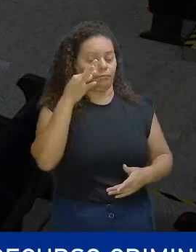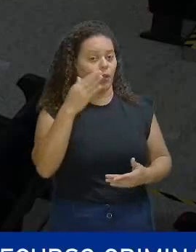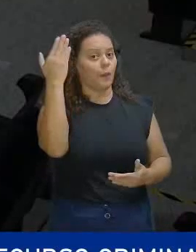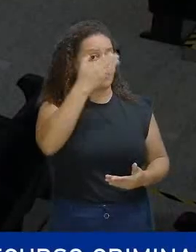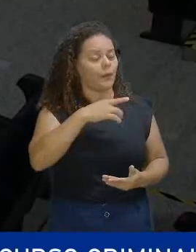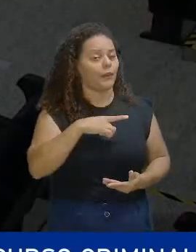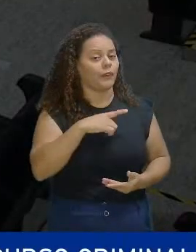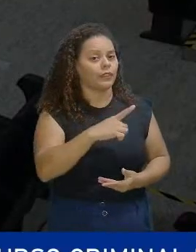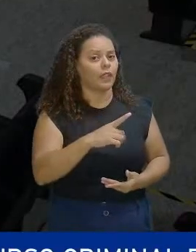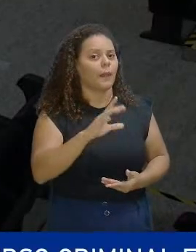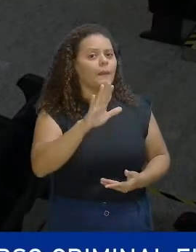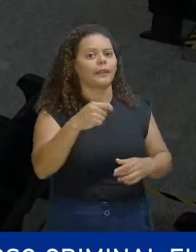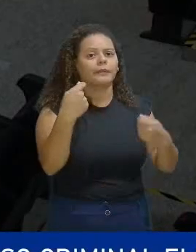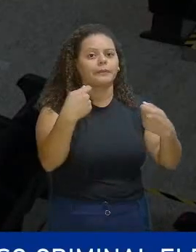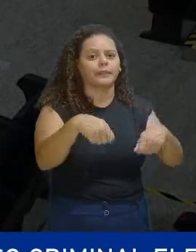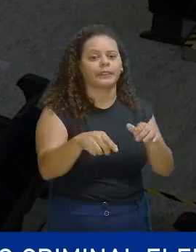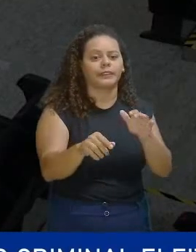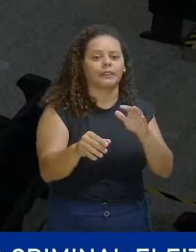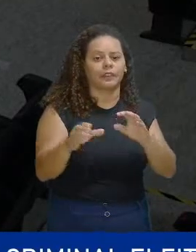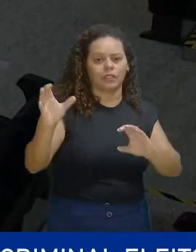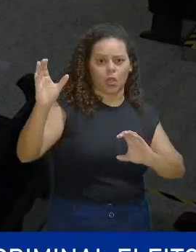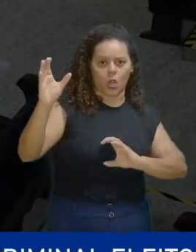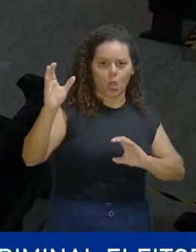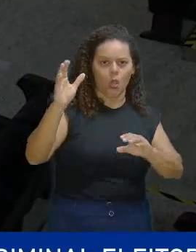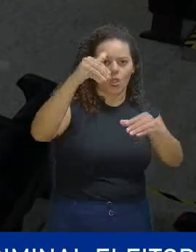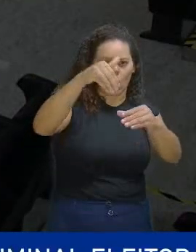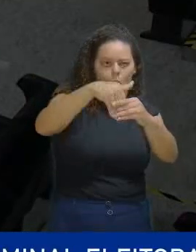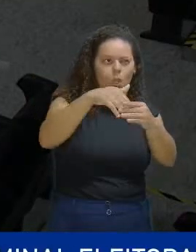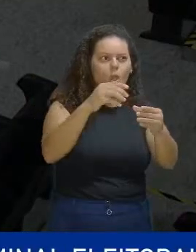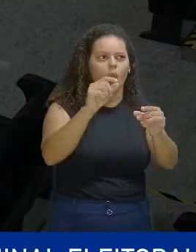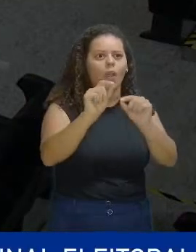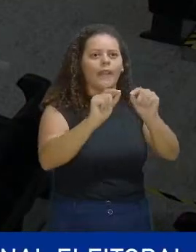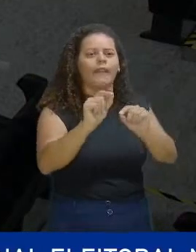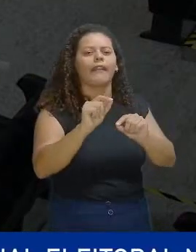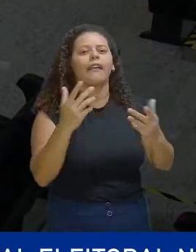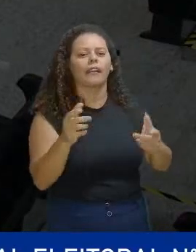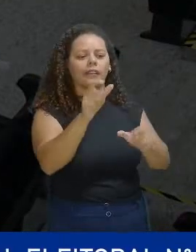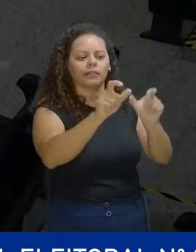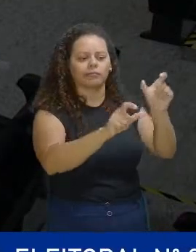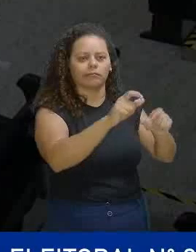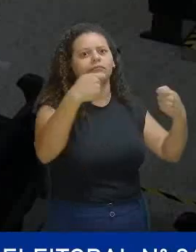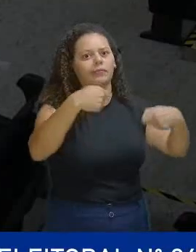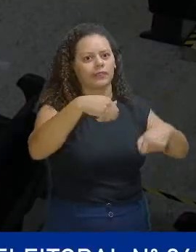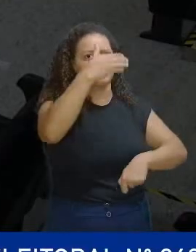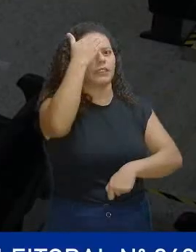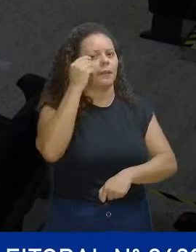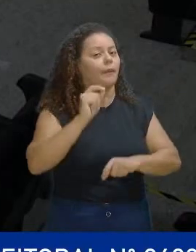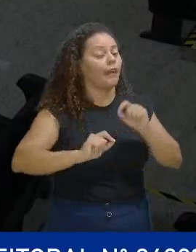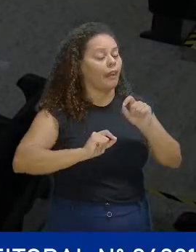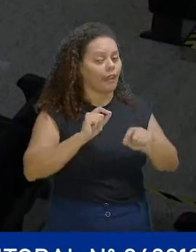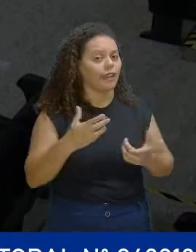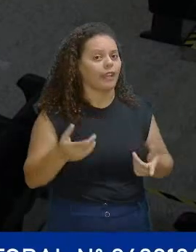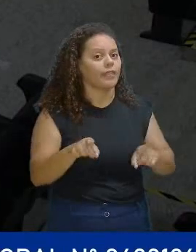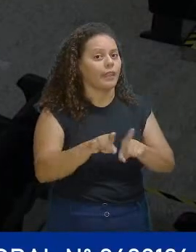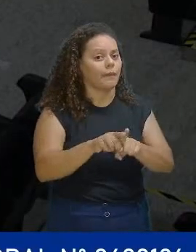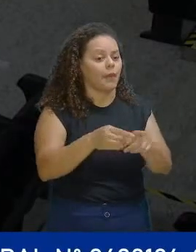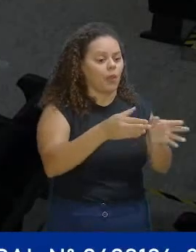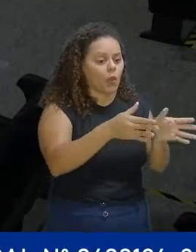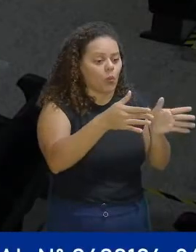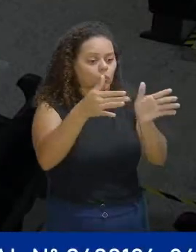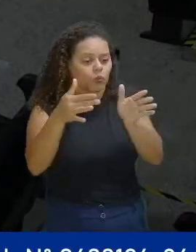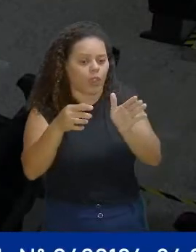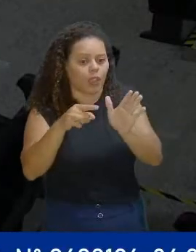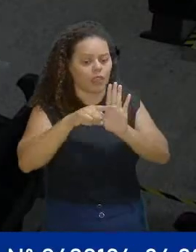identificação mínima dos eleitores, não se pode afirmar a existência do especial fim de agir exigido pelo tipo penal em análise. Por